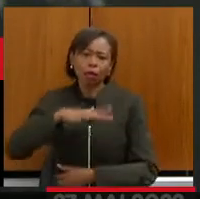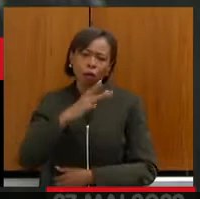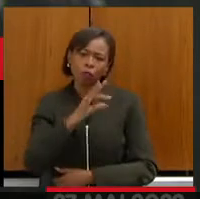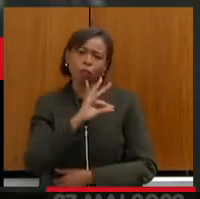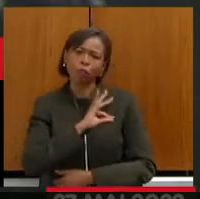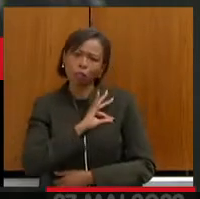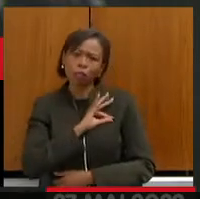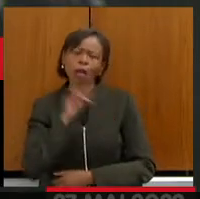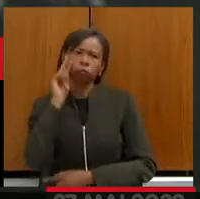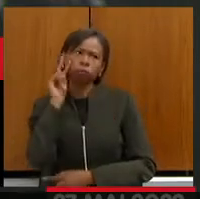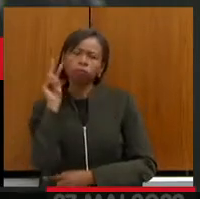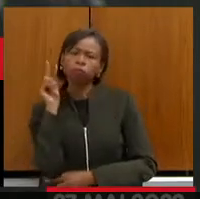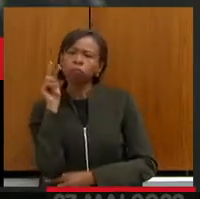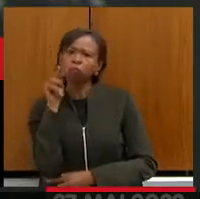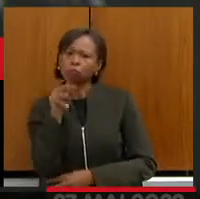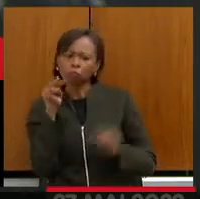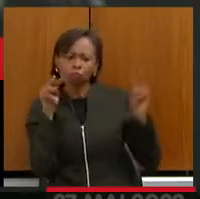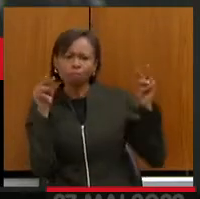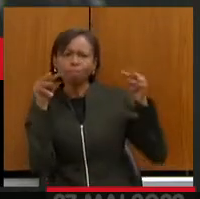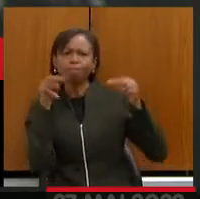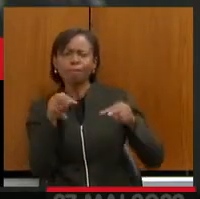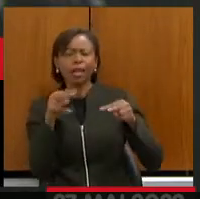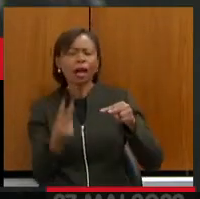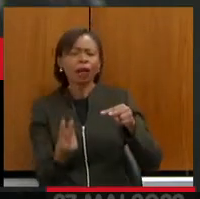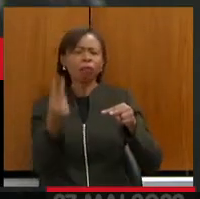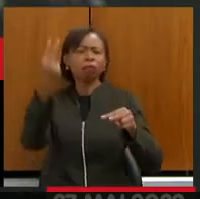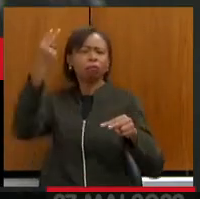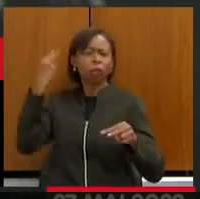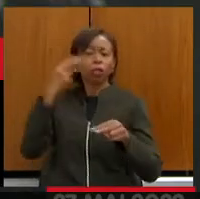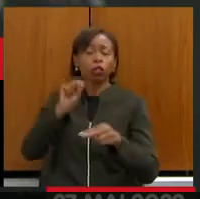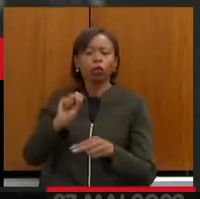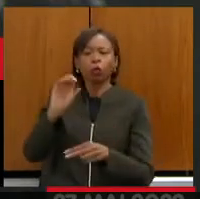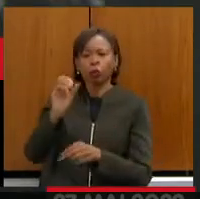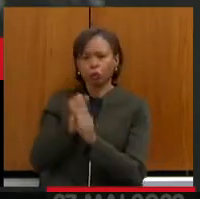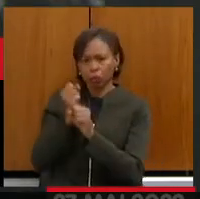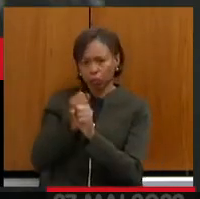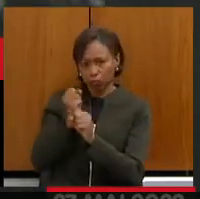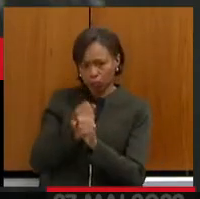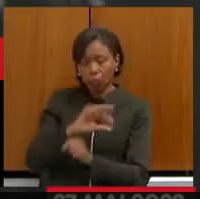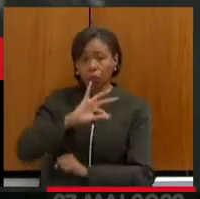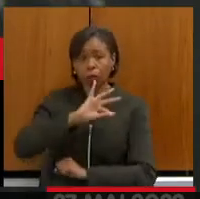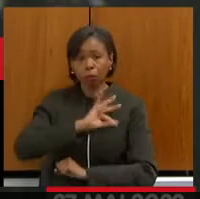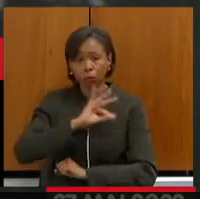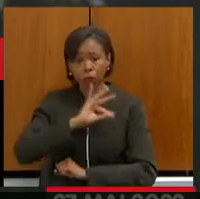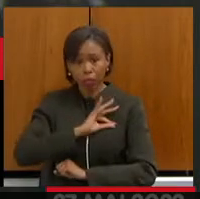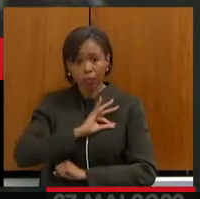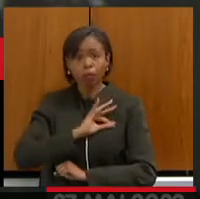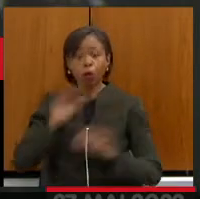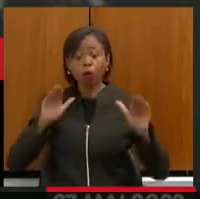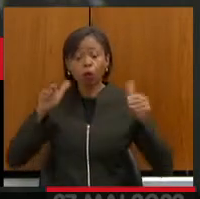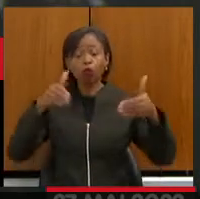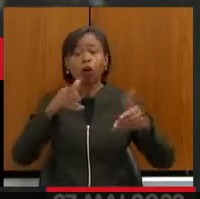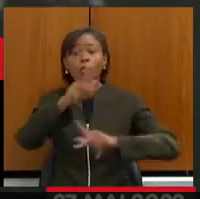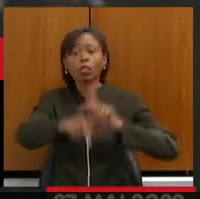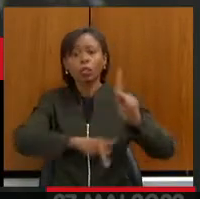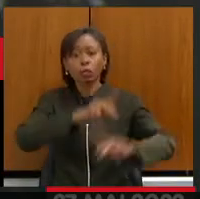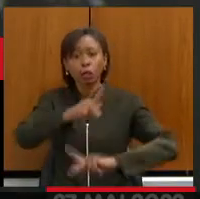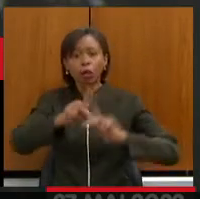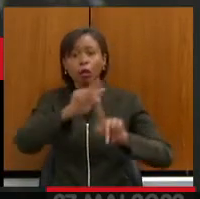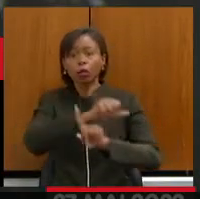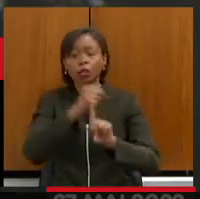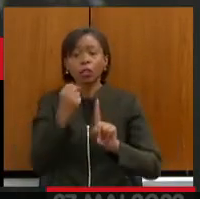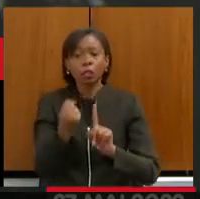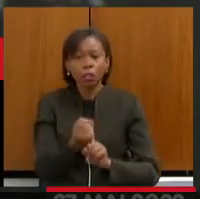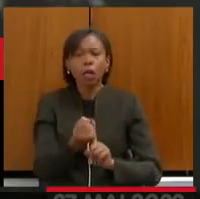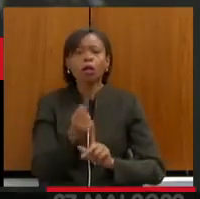olhar prospectivo considerando a década de 80 atuação da polícia militar com foco no cidadão e na participação